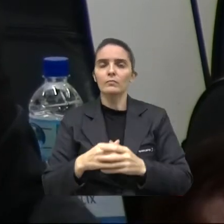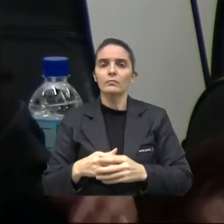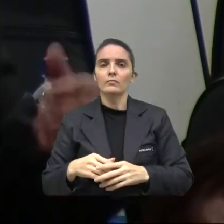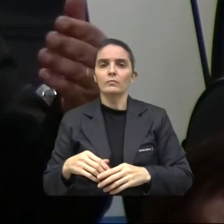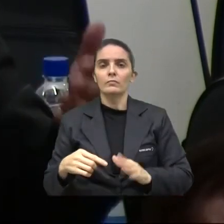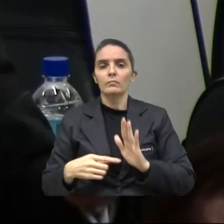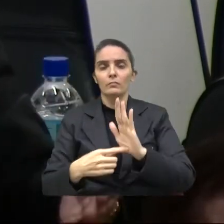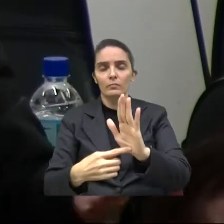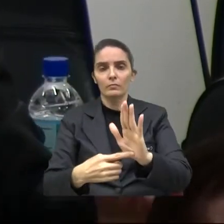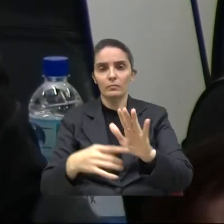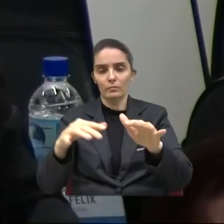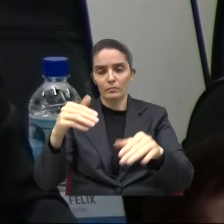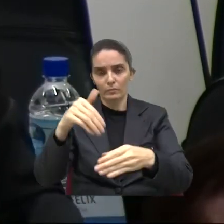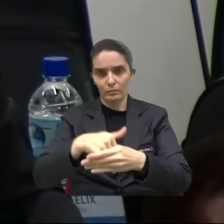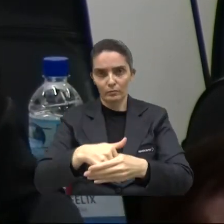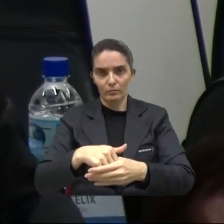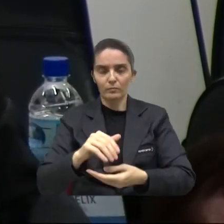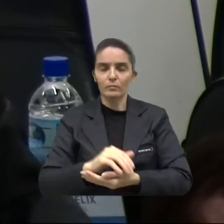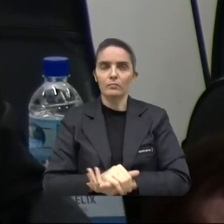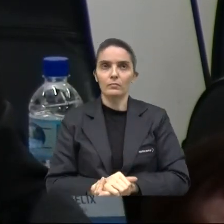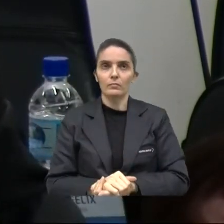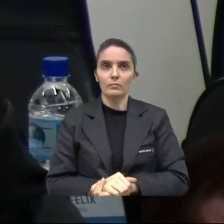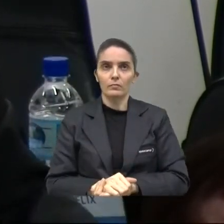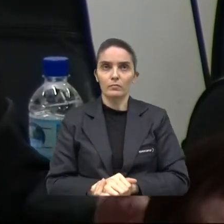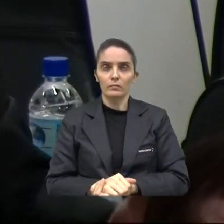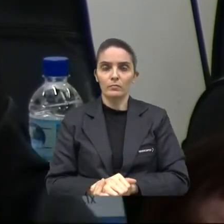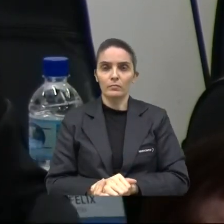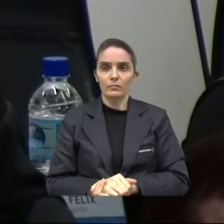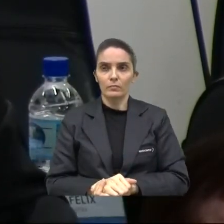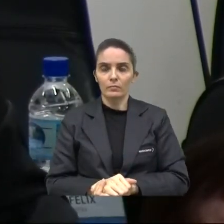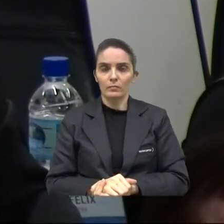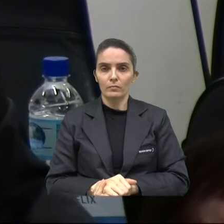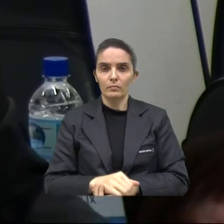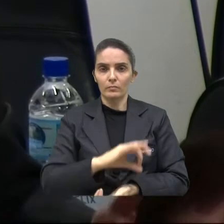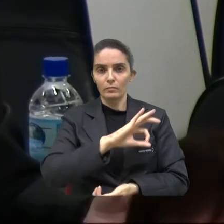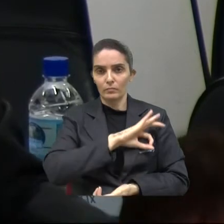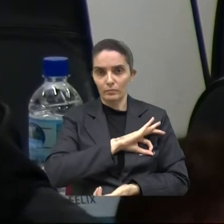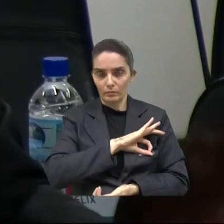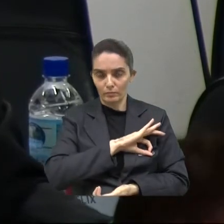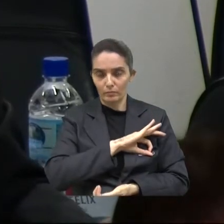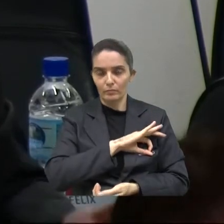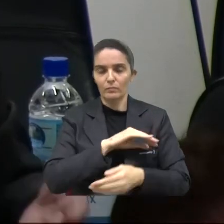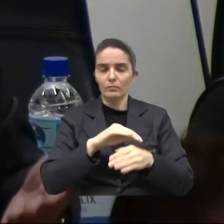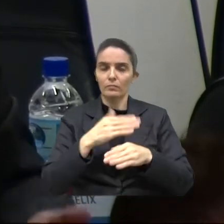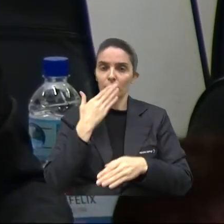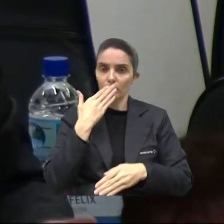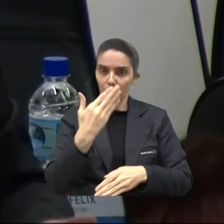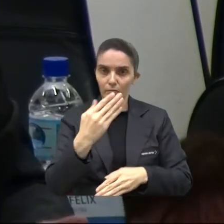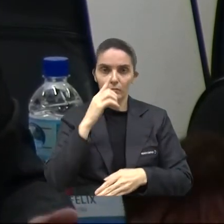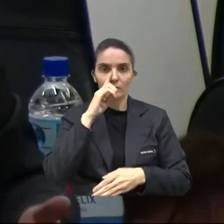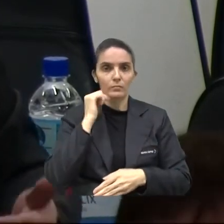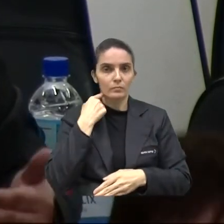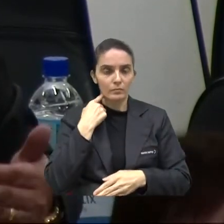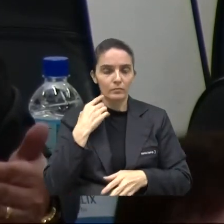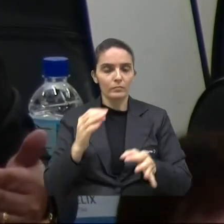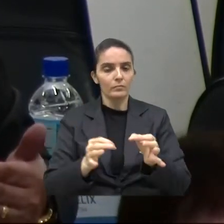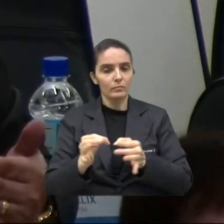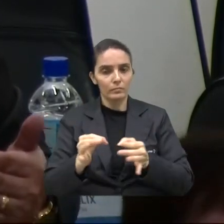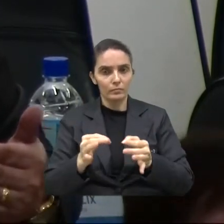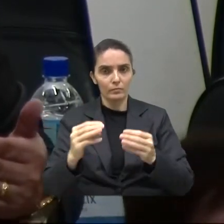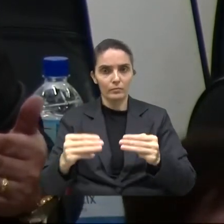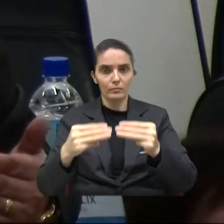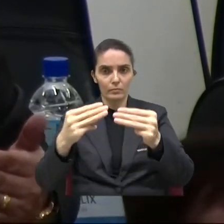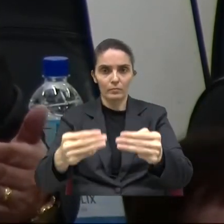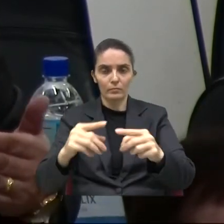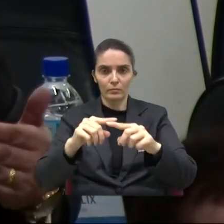para discutir. Fui procurado pela Polícia Militar, a pedido deles fiz a moção, só